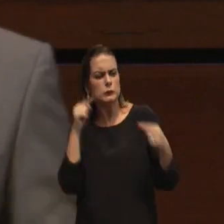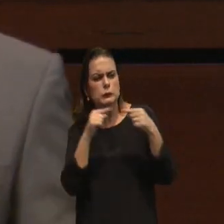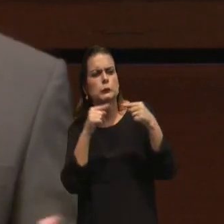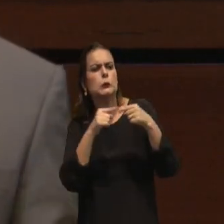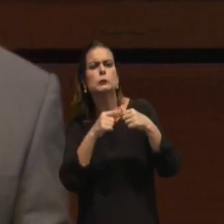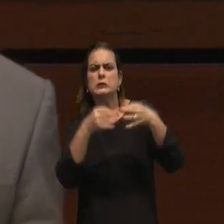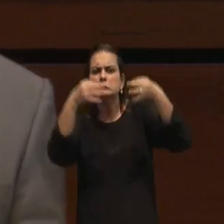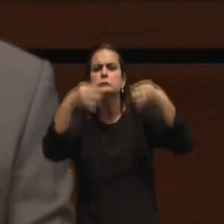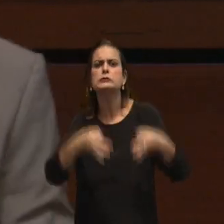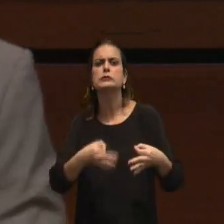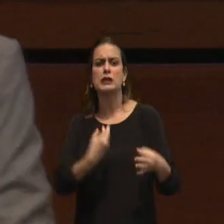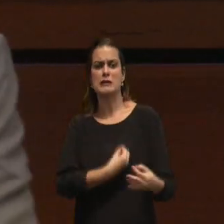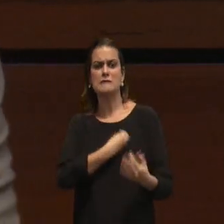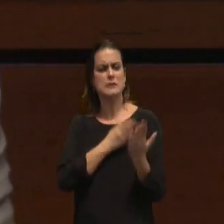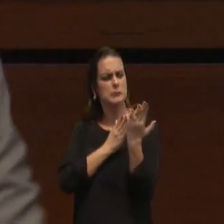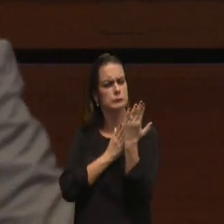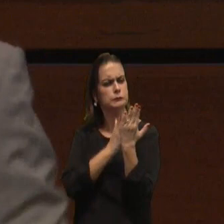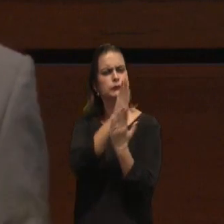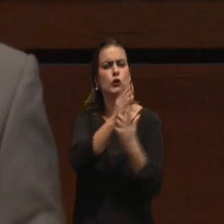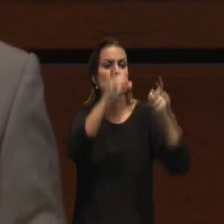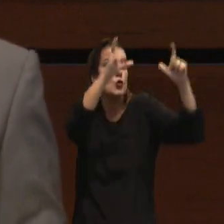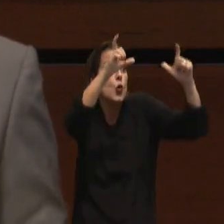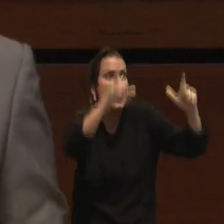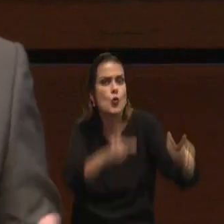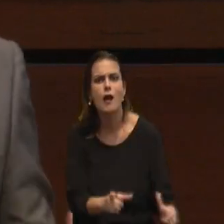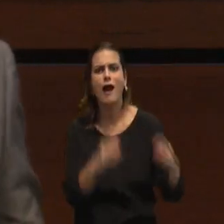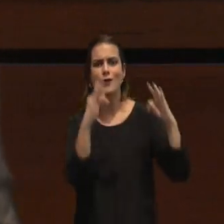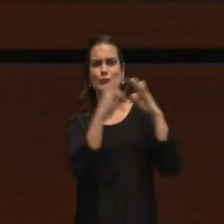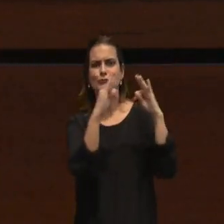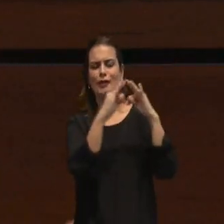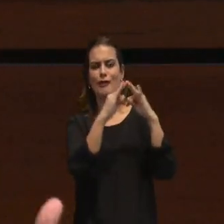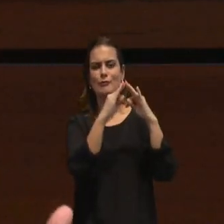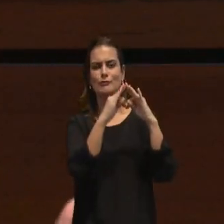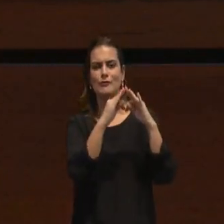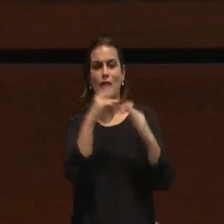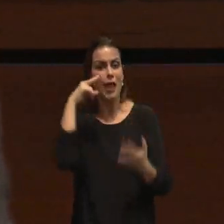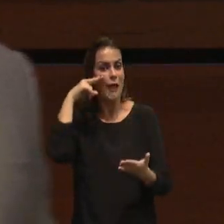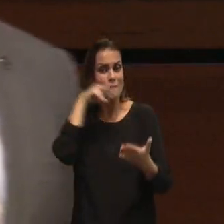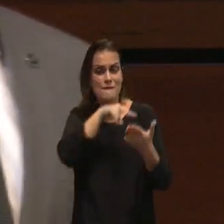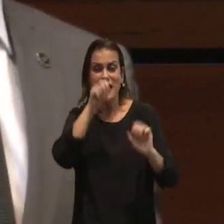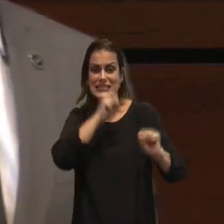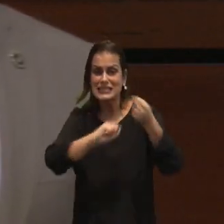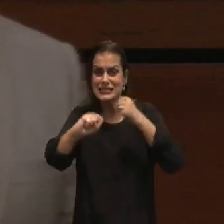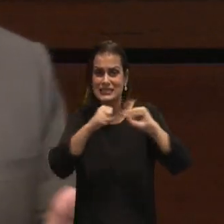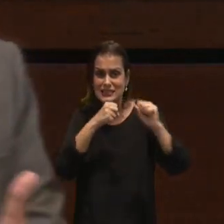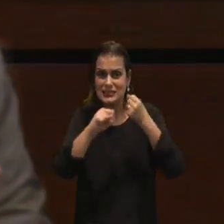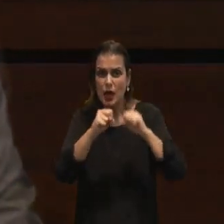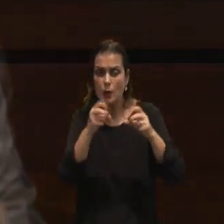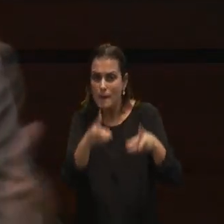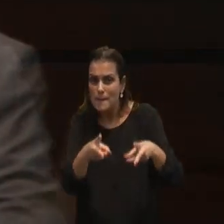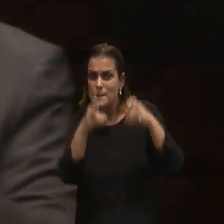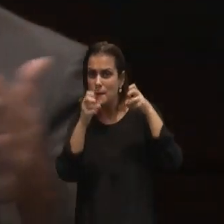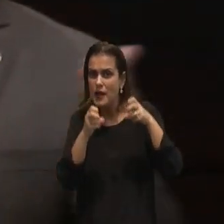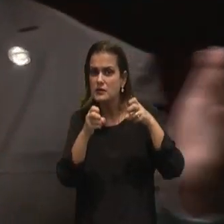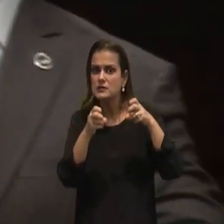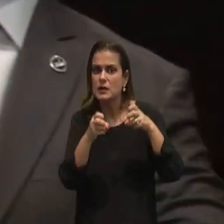identificação do fiel com o local da adoração. Quando nós lemos o livro dos Salmos e percebemos